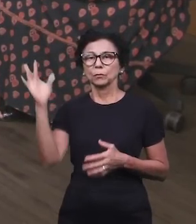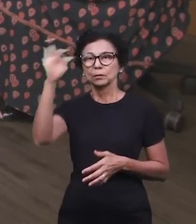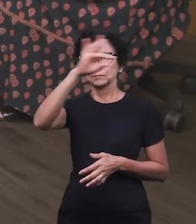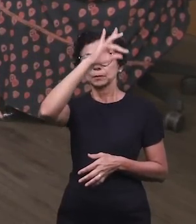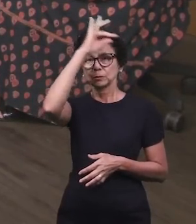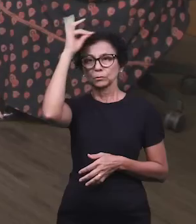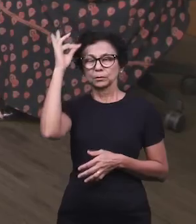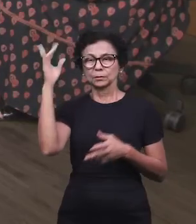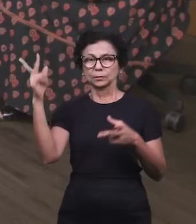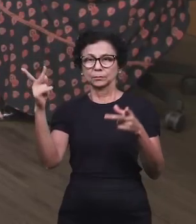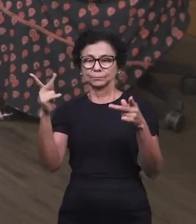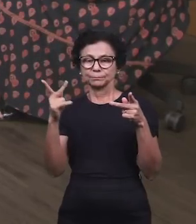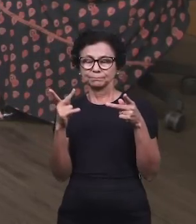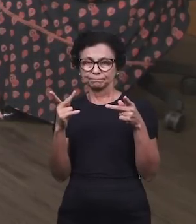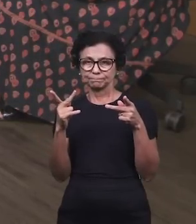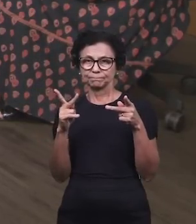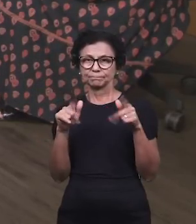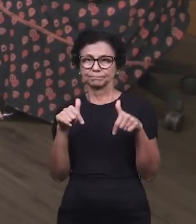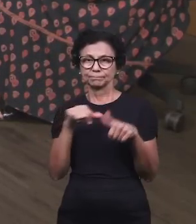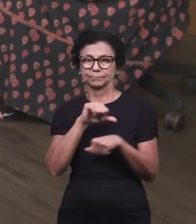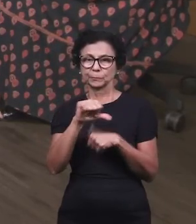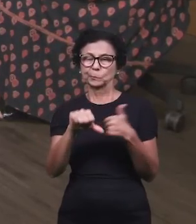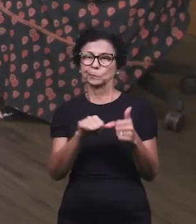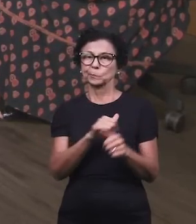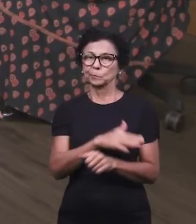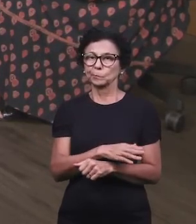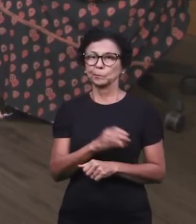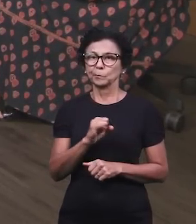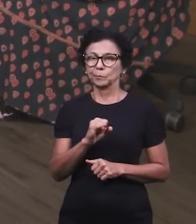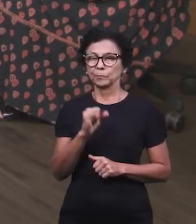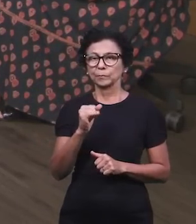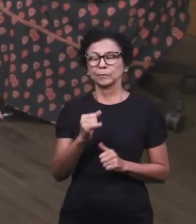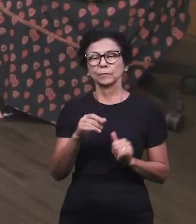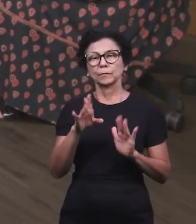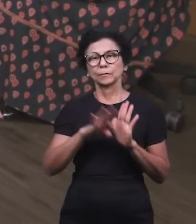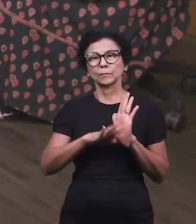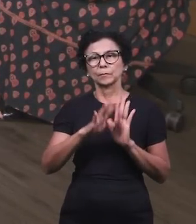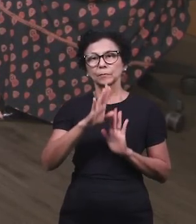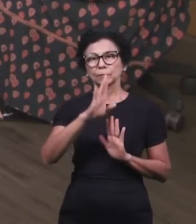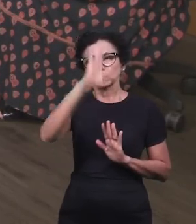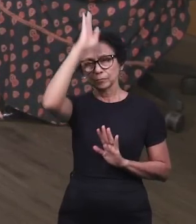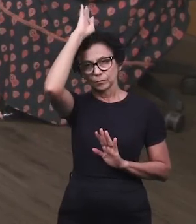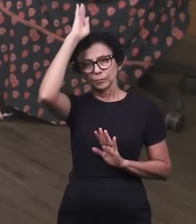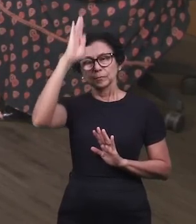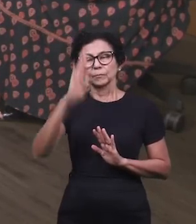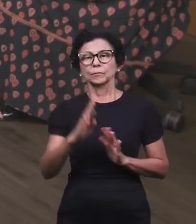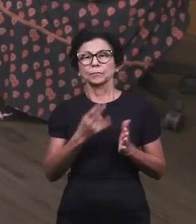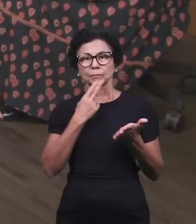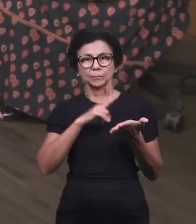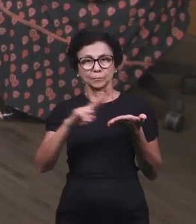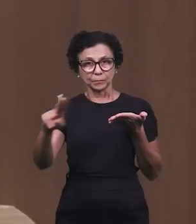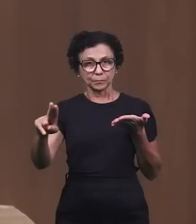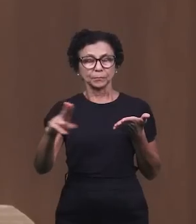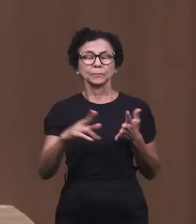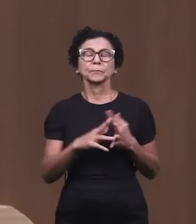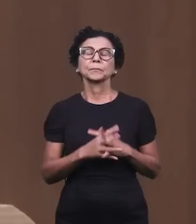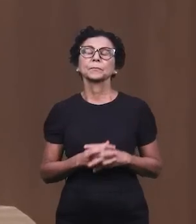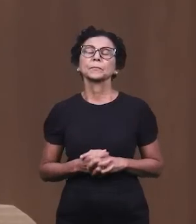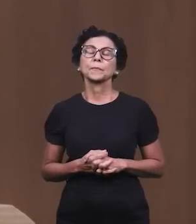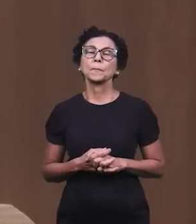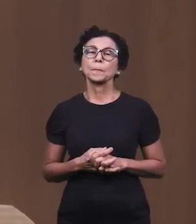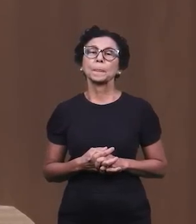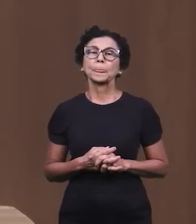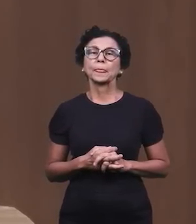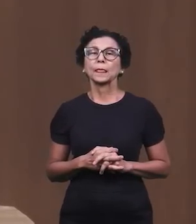lá em Romanos, na carta aos Romanos, diz assim: porque o reino de Deus não é comida nem